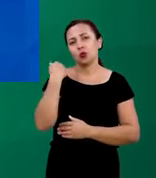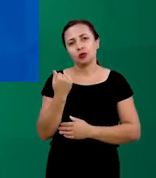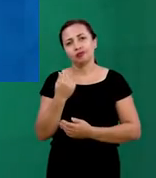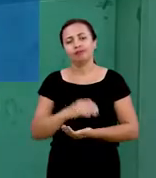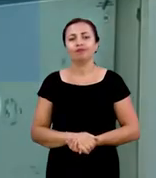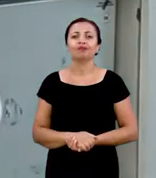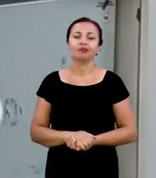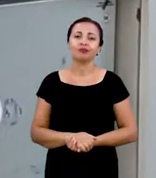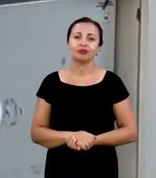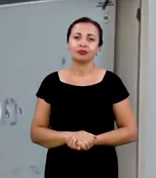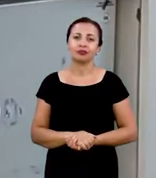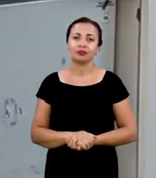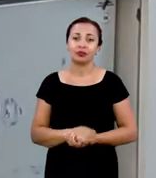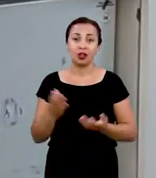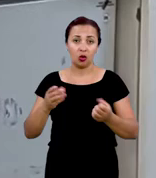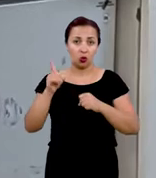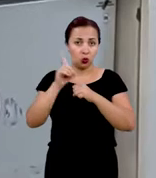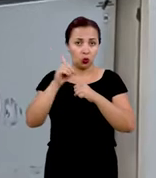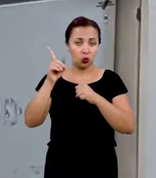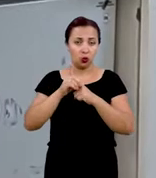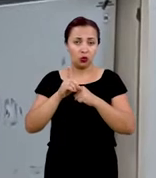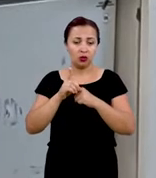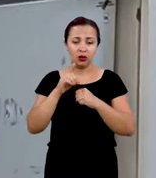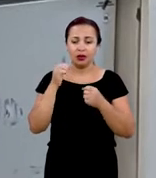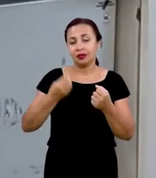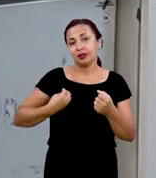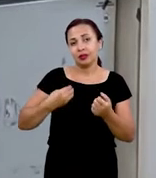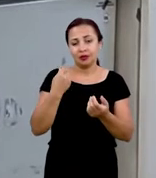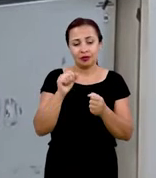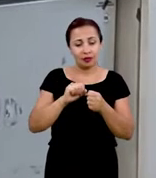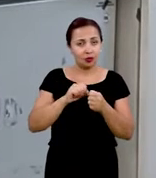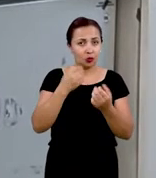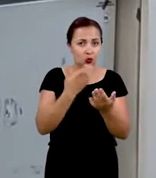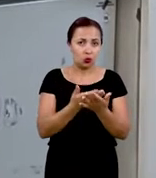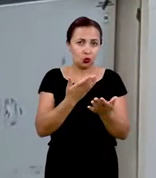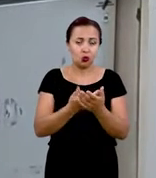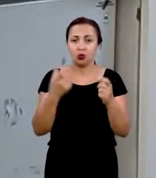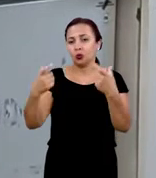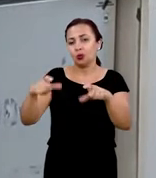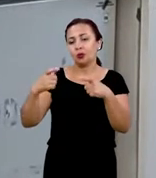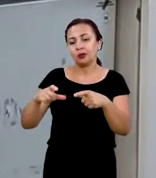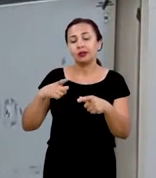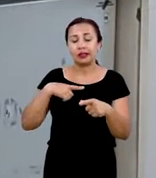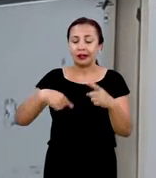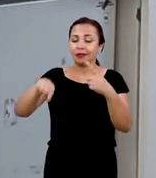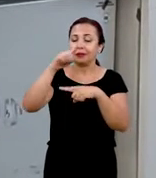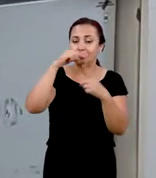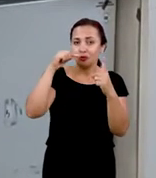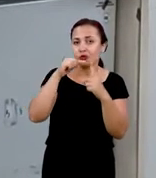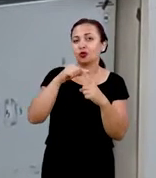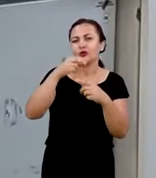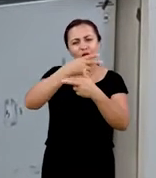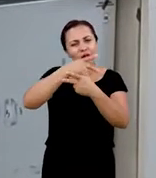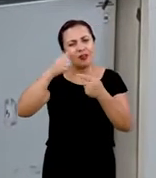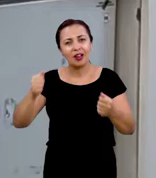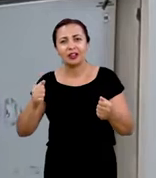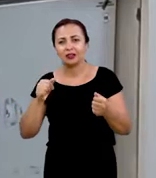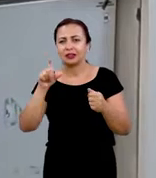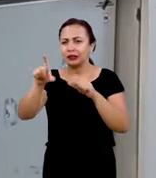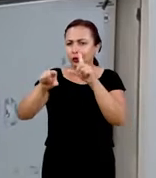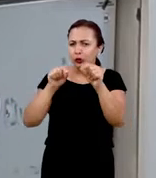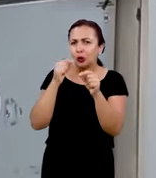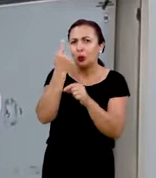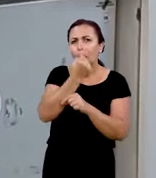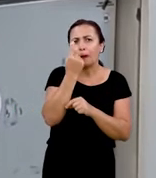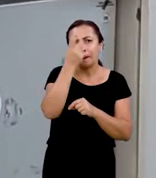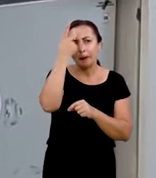mortes. No doutorado, agora, eu estou fazendo um estudo onde, dentre vários objetivos, um deles é saber qual